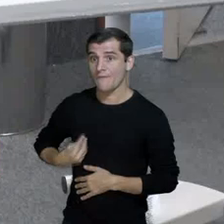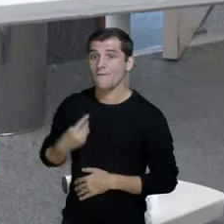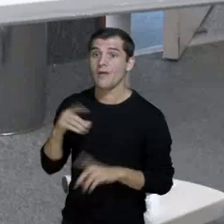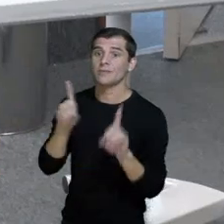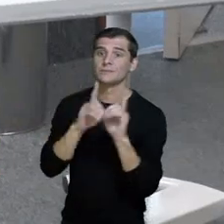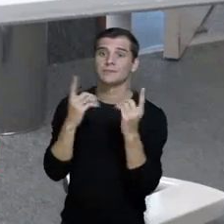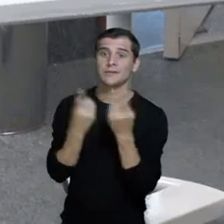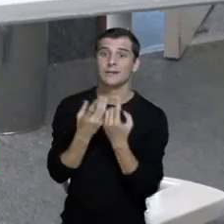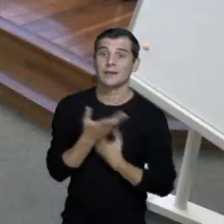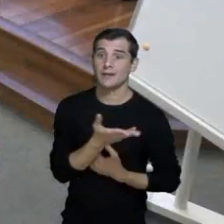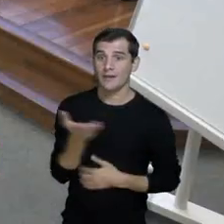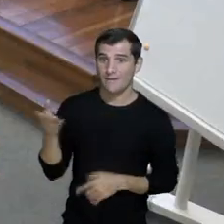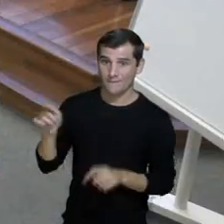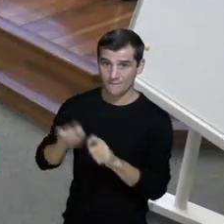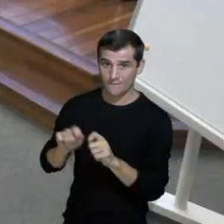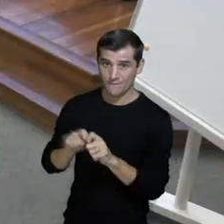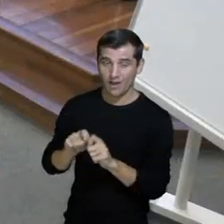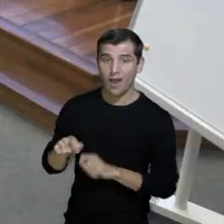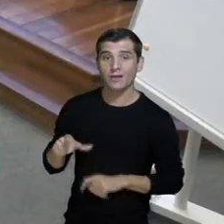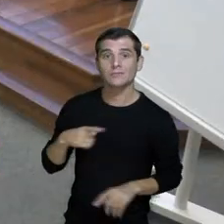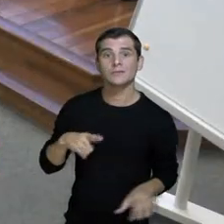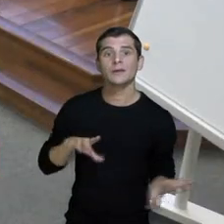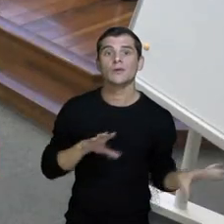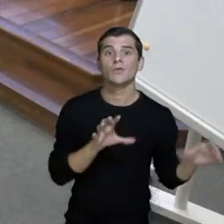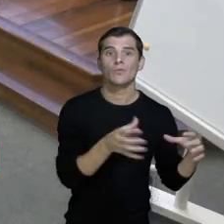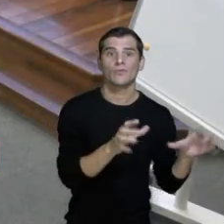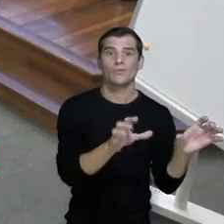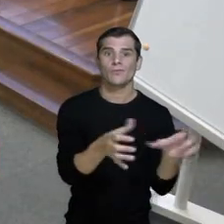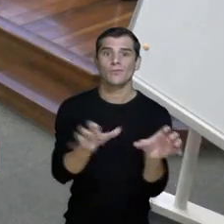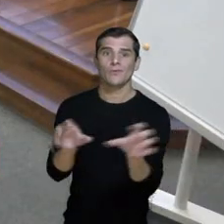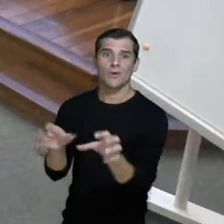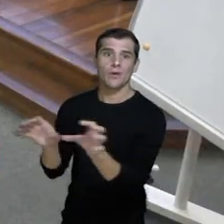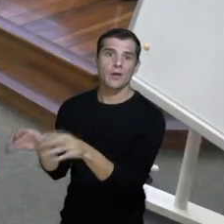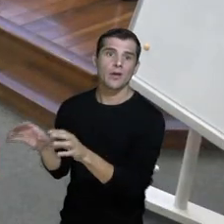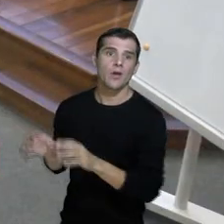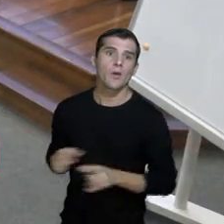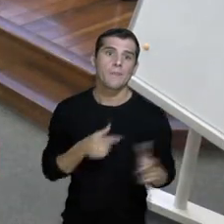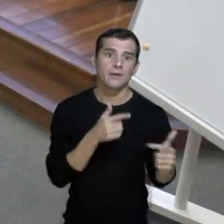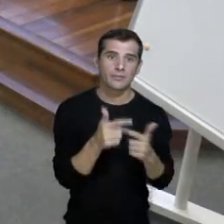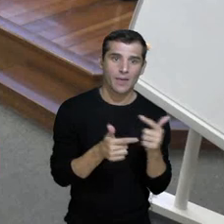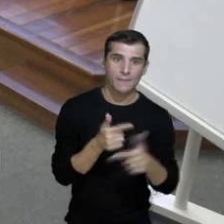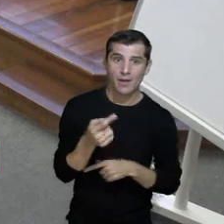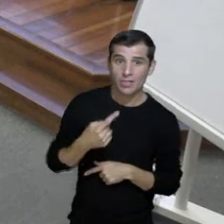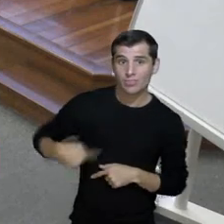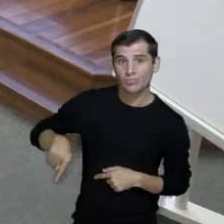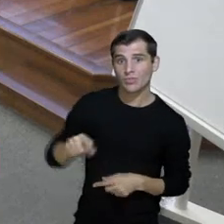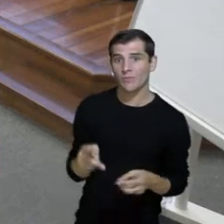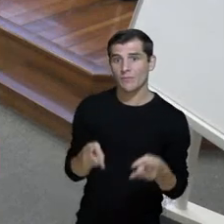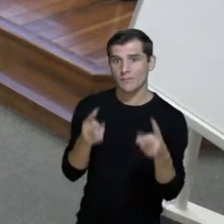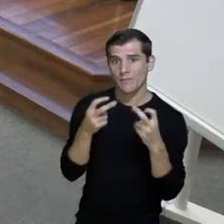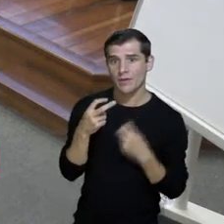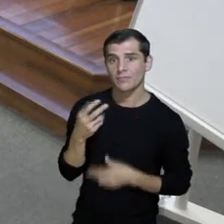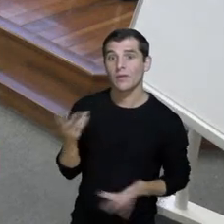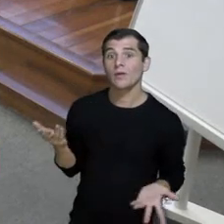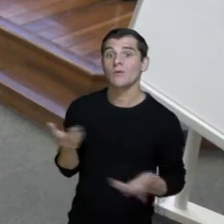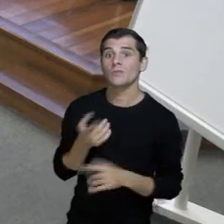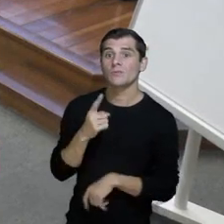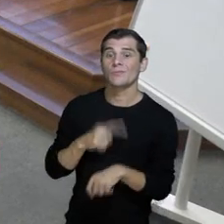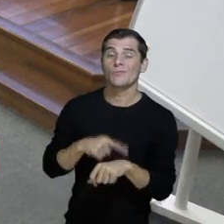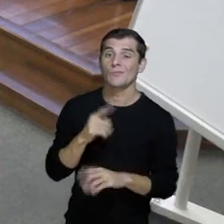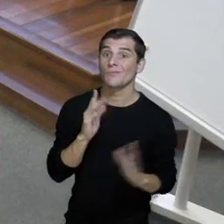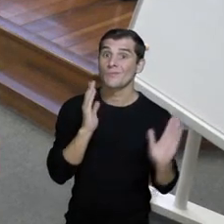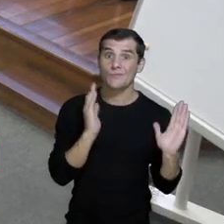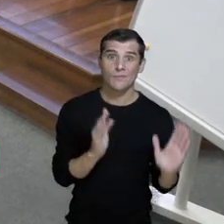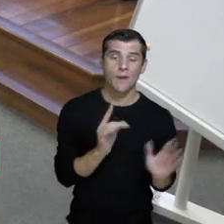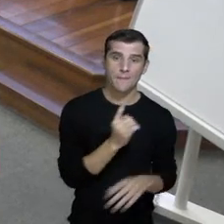vocês fizeram de trabalho em grupo O que pode ser percebido neste primeiro momento é a